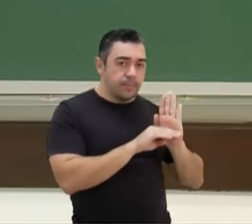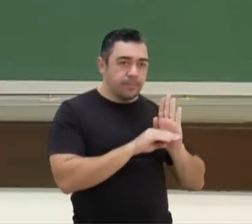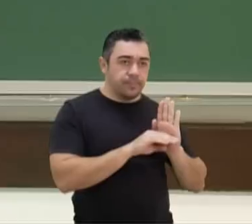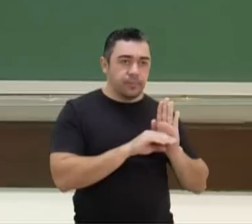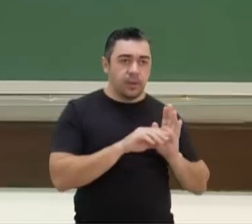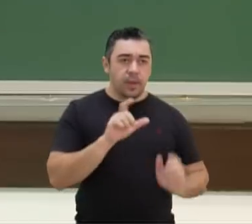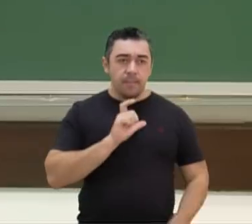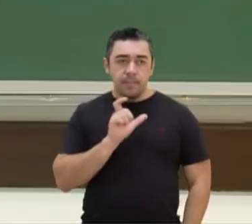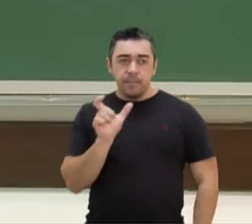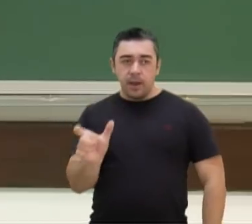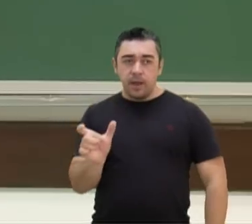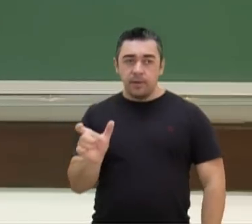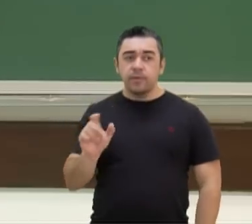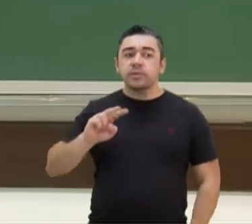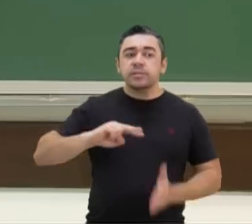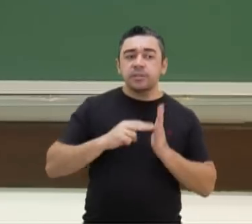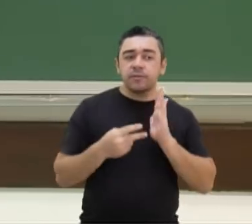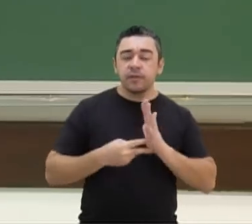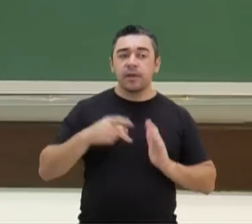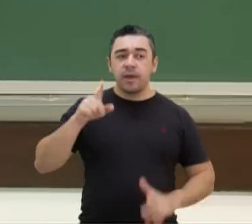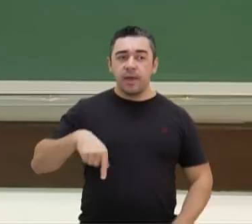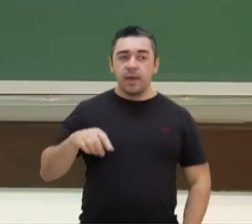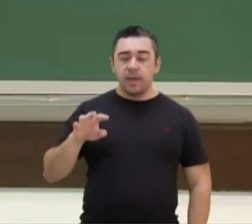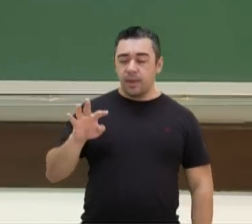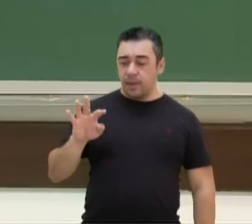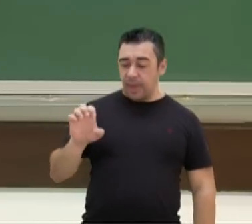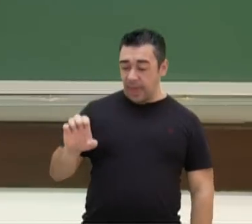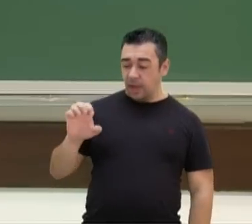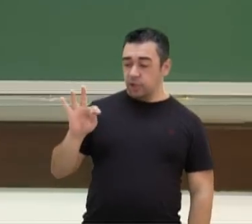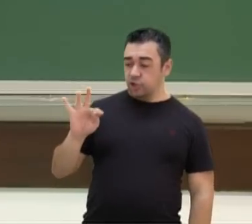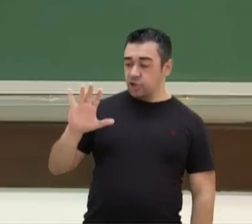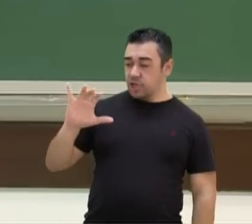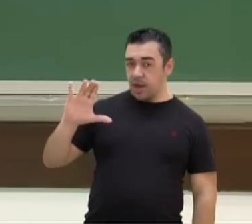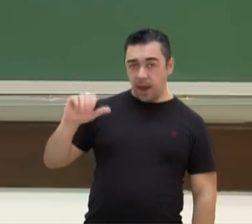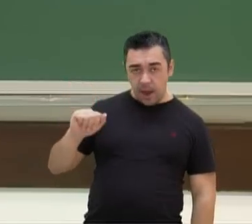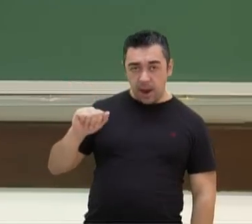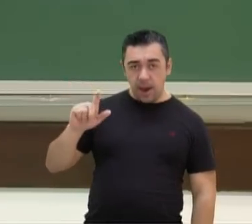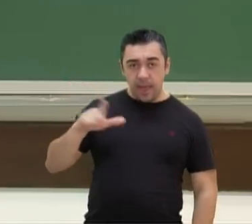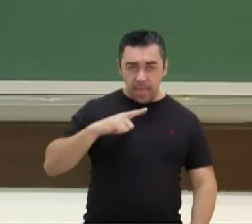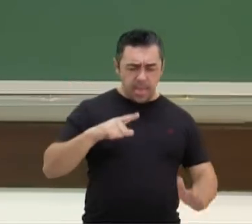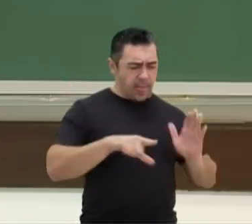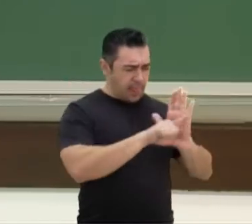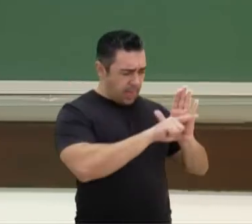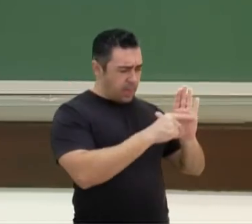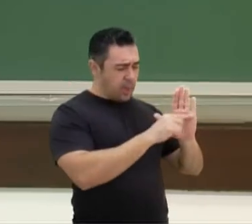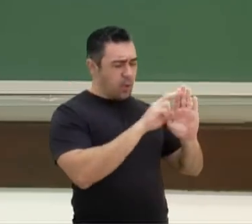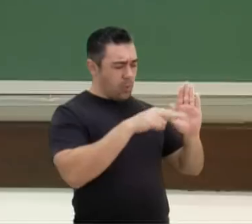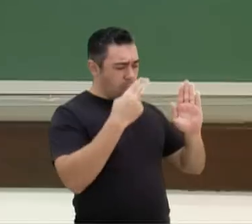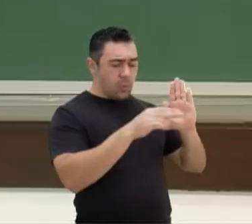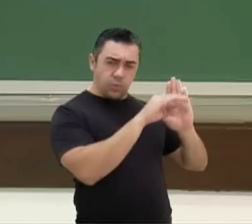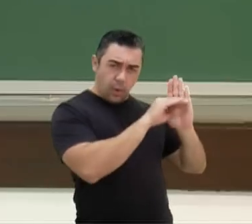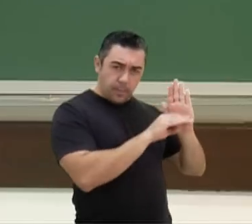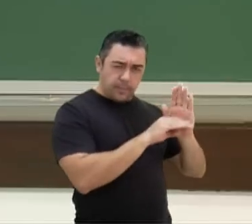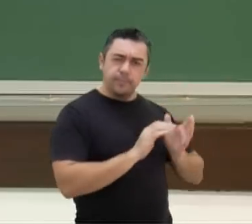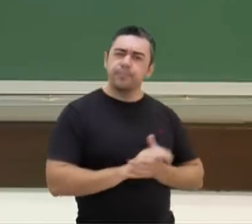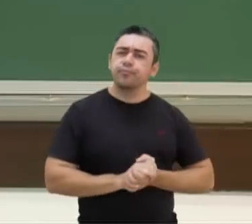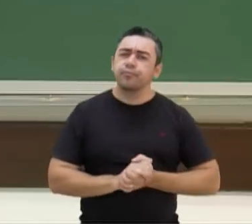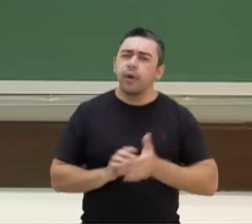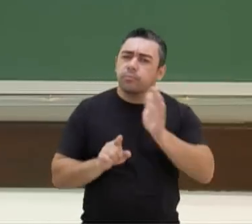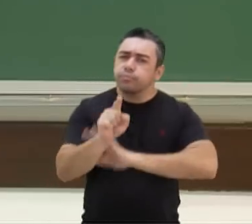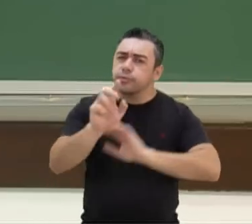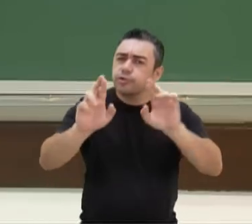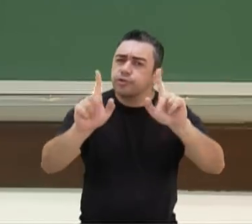ethos, significa lei ou norma. Mas qual é a diferença, como eu disse no início,